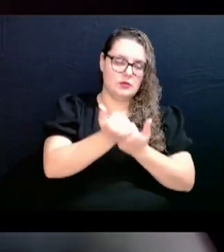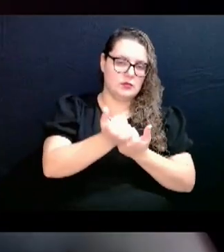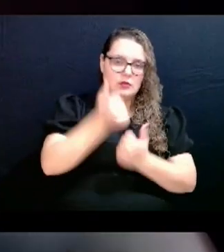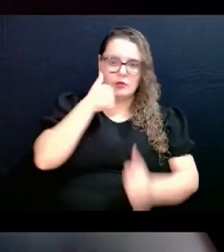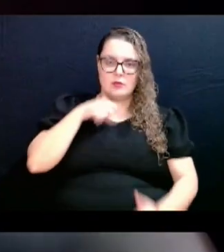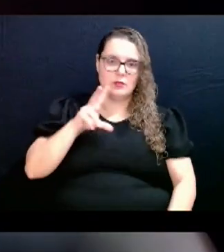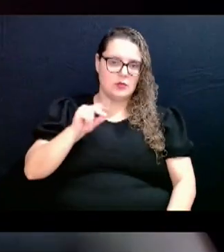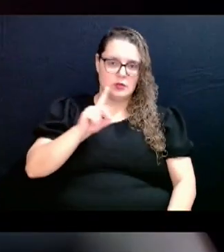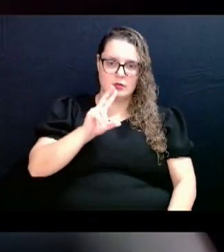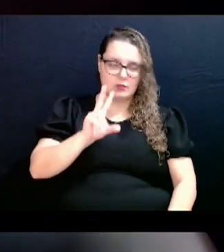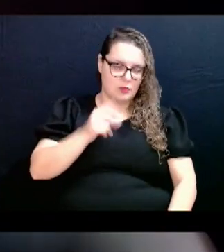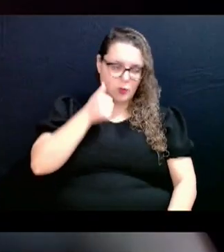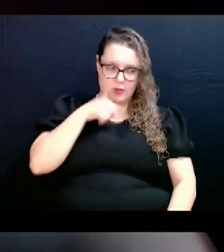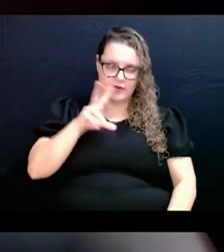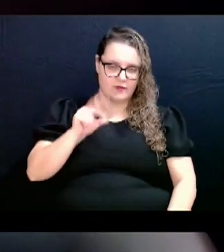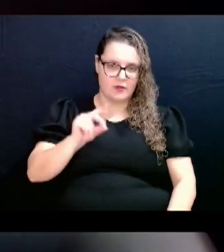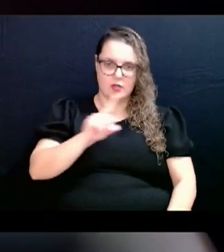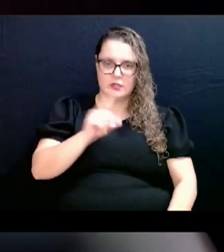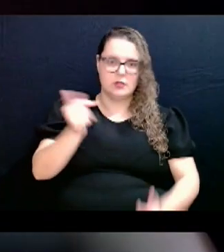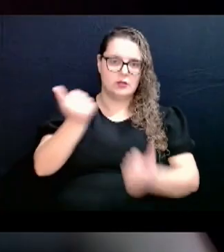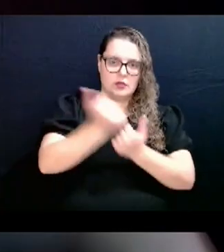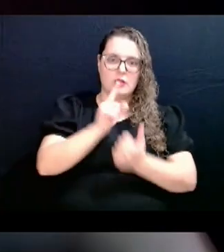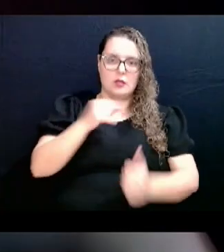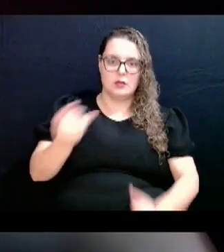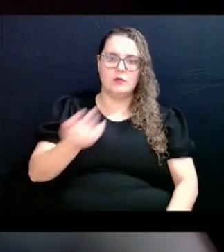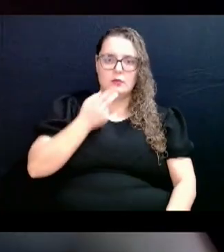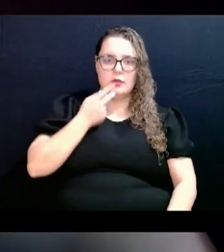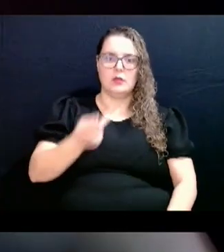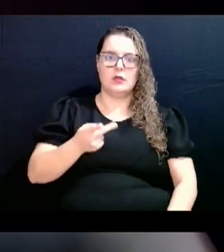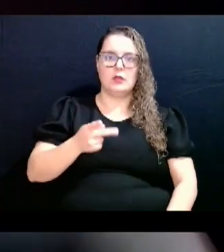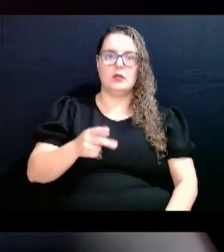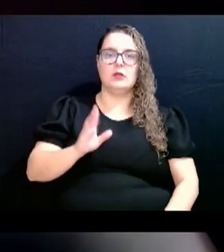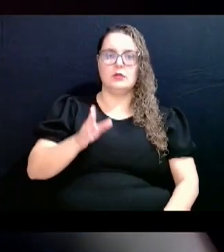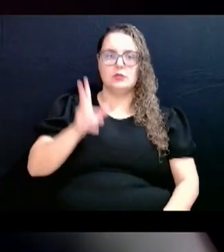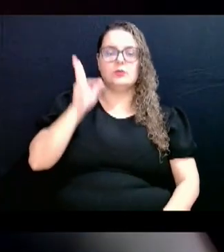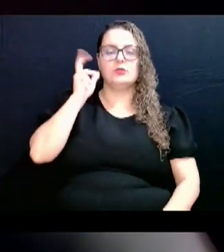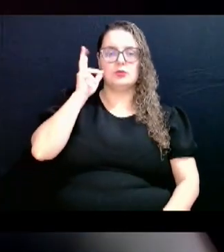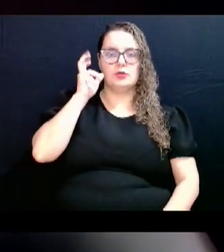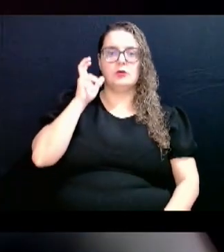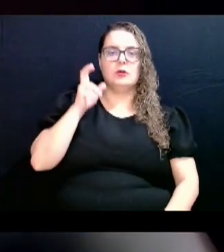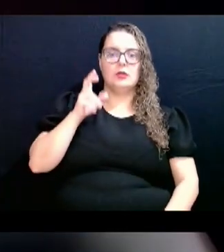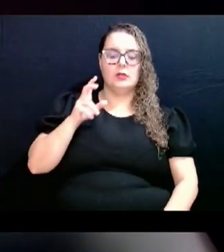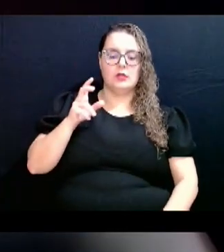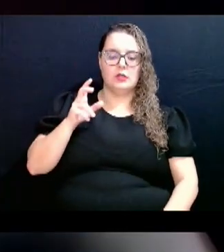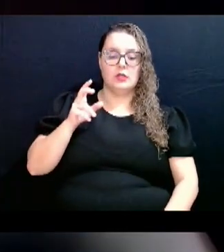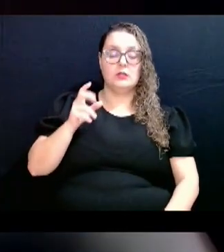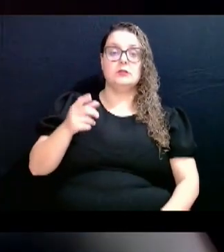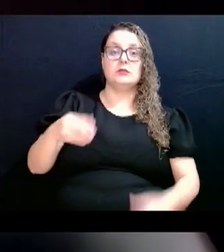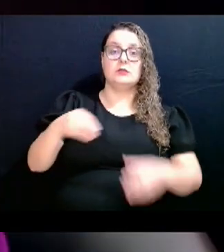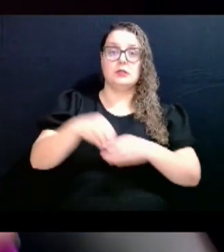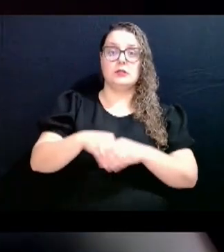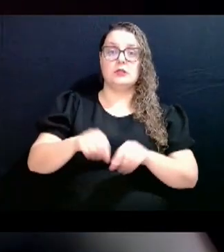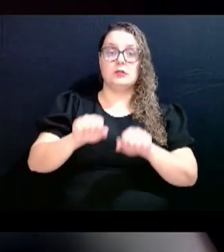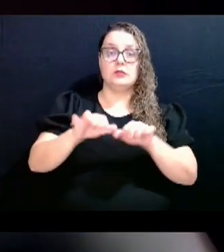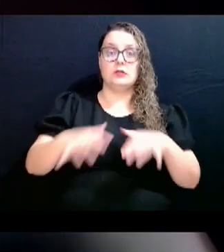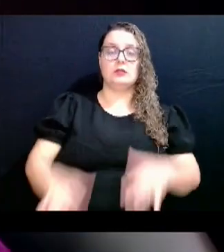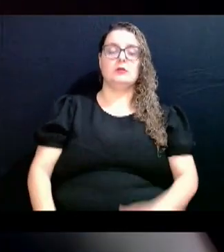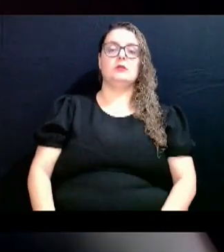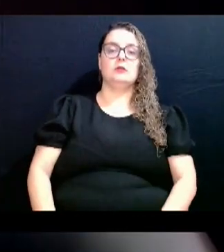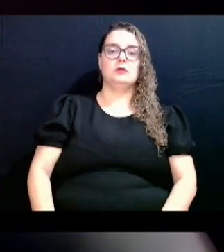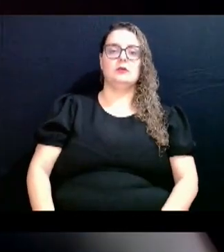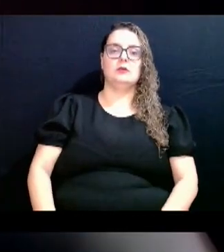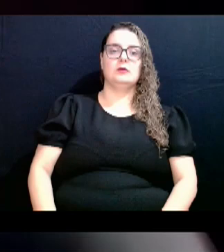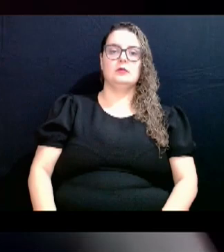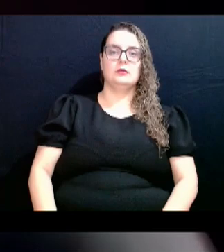claro. É muito importante a gente dizer isso, porque eu já ouvi, inclusive dentro de audiência, dizendo assim, doutora, ela perdeu a filha, ela tem